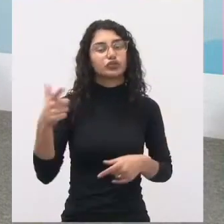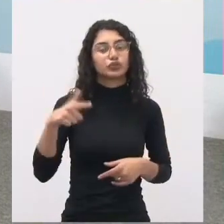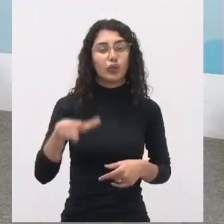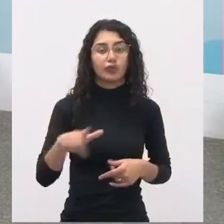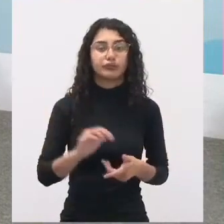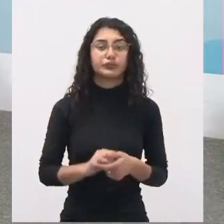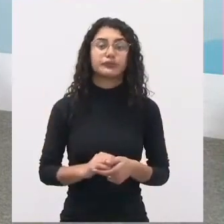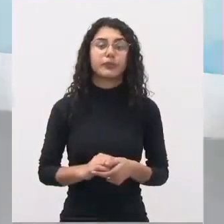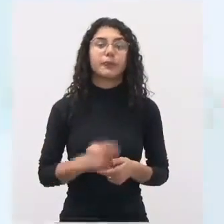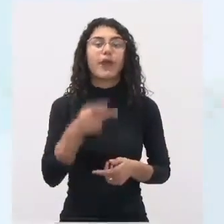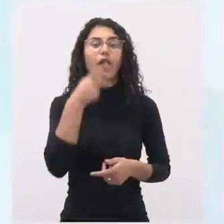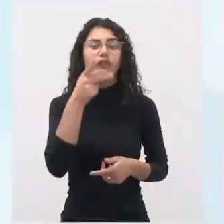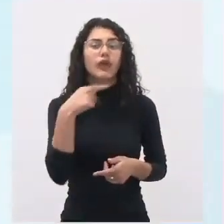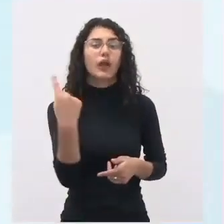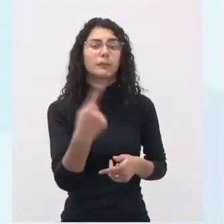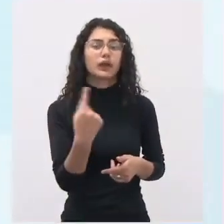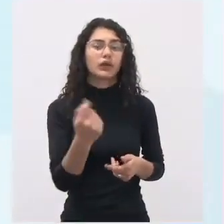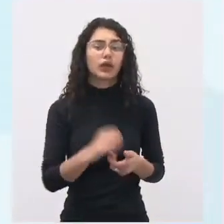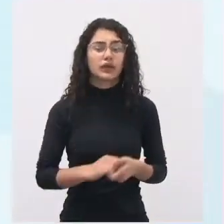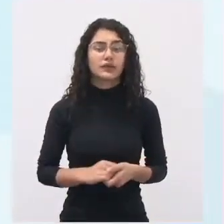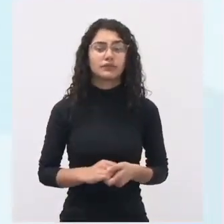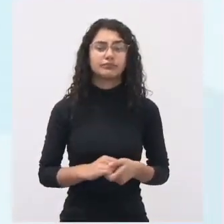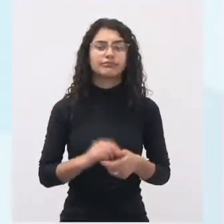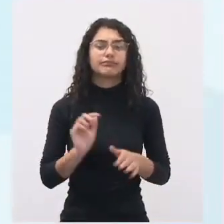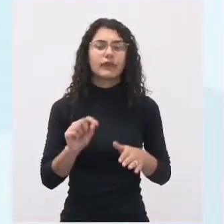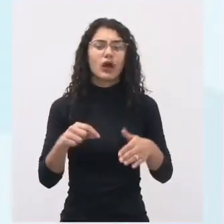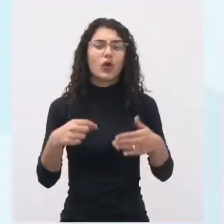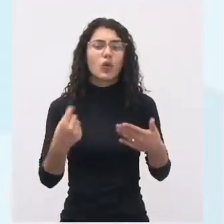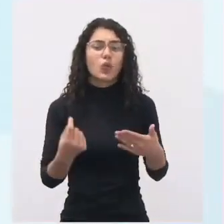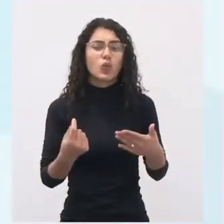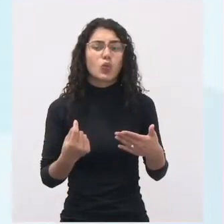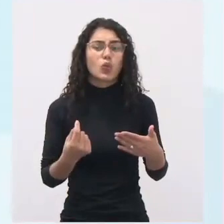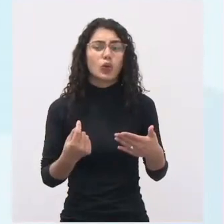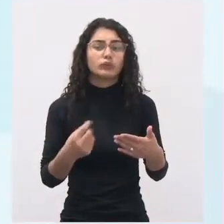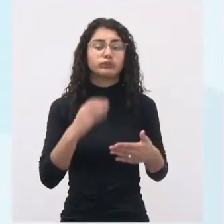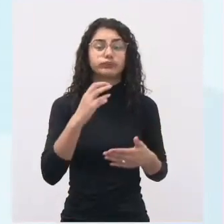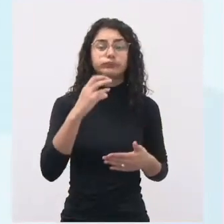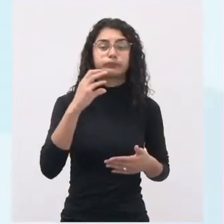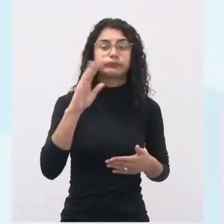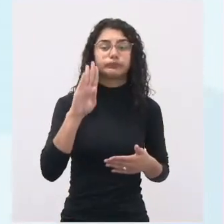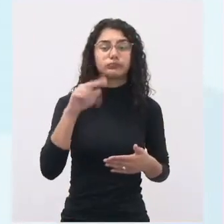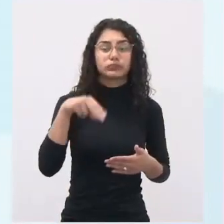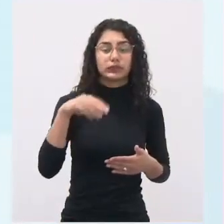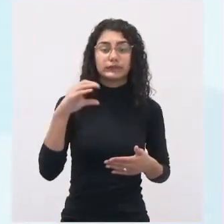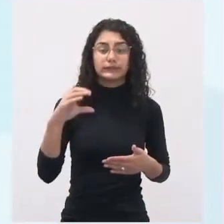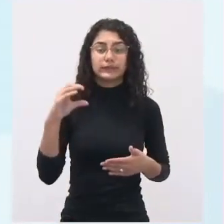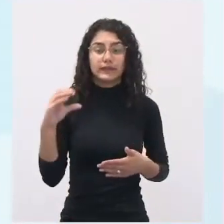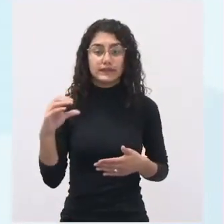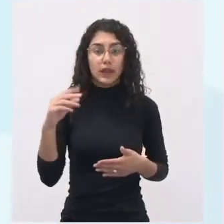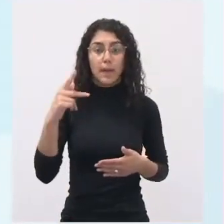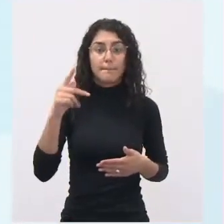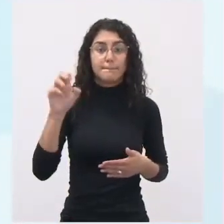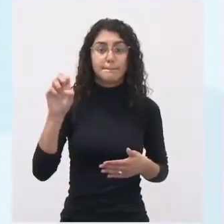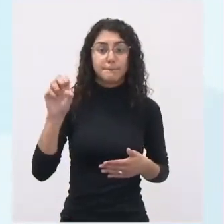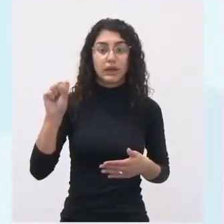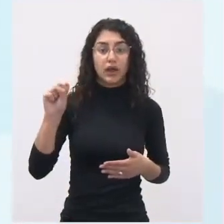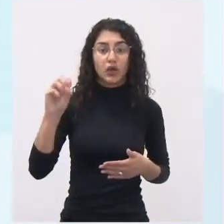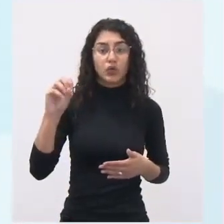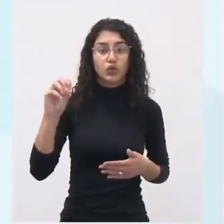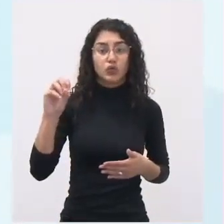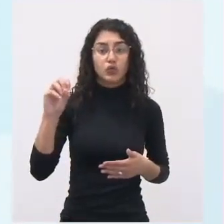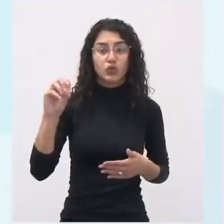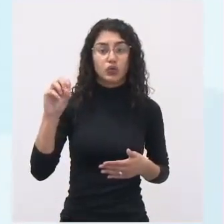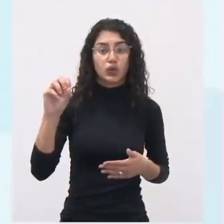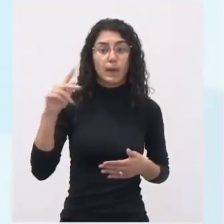conosco, diz aí para nós qual é o pressuposto central da BNCC? A gente conseguiu entender, né, de